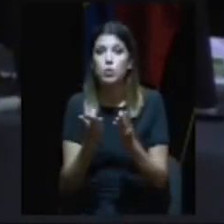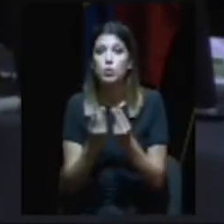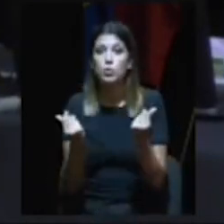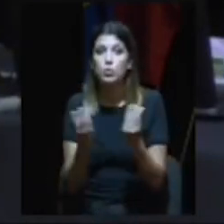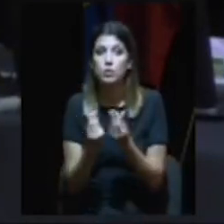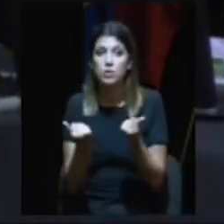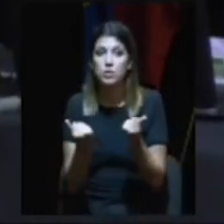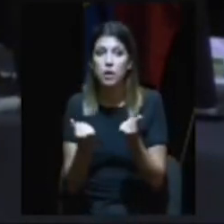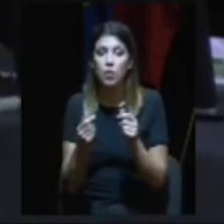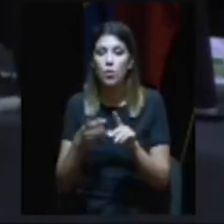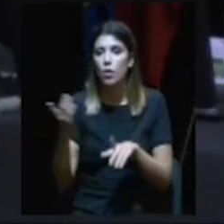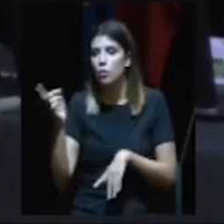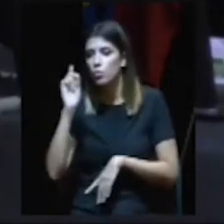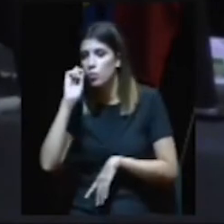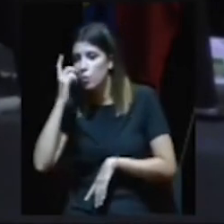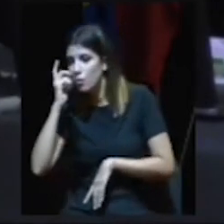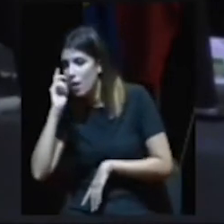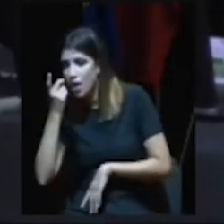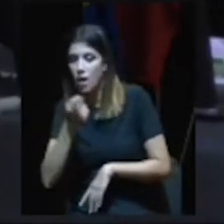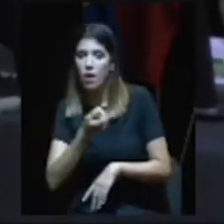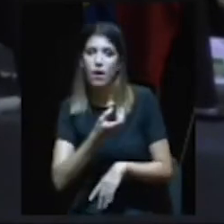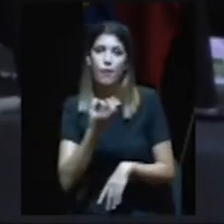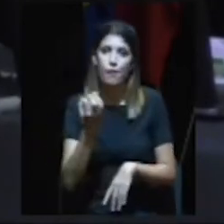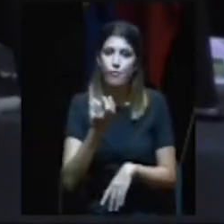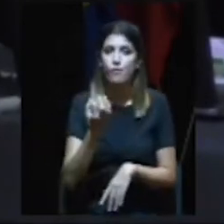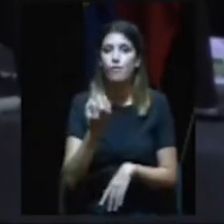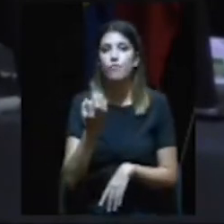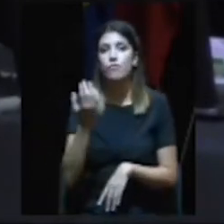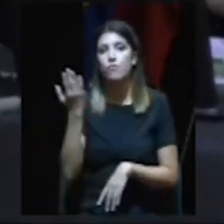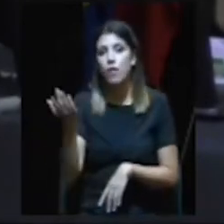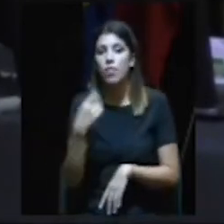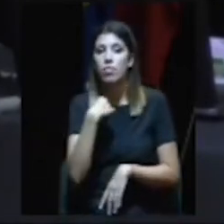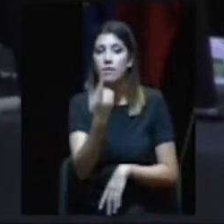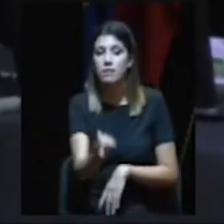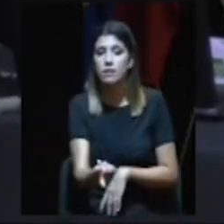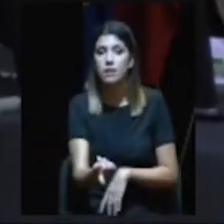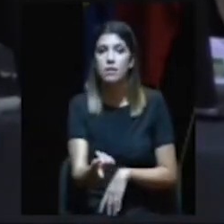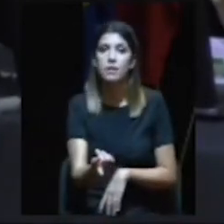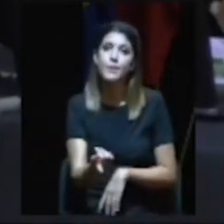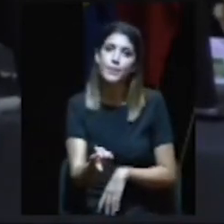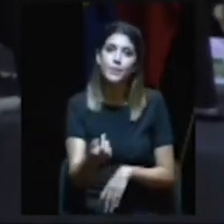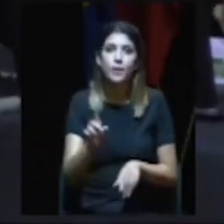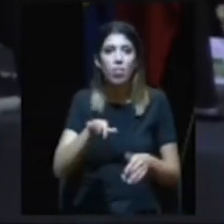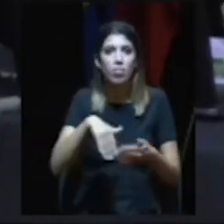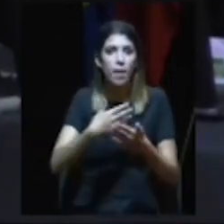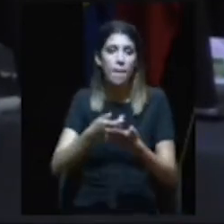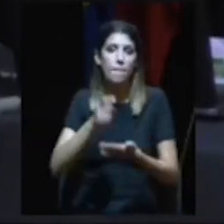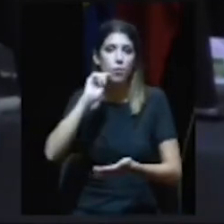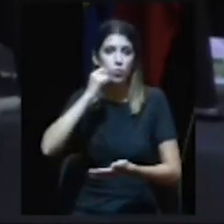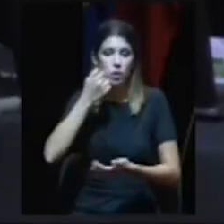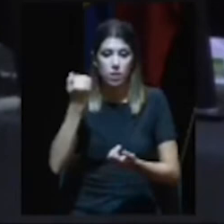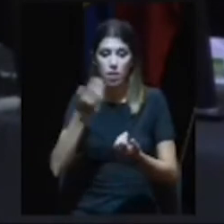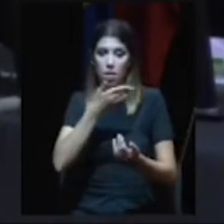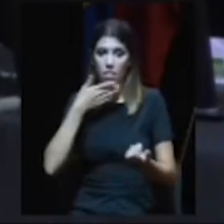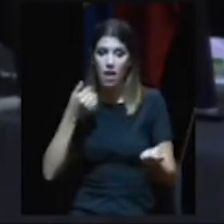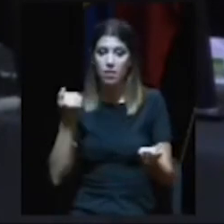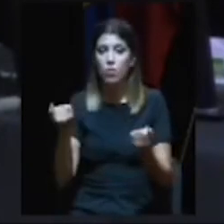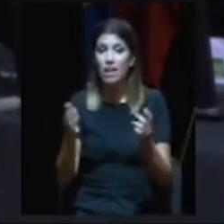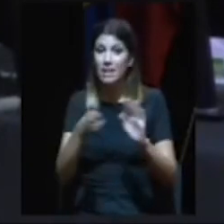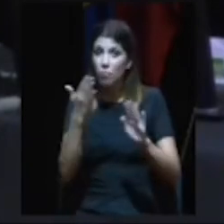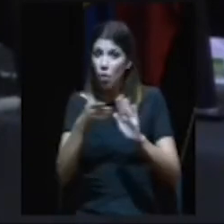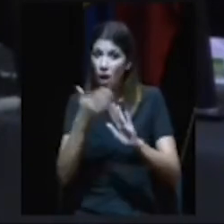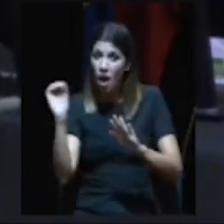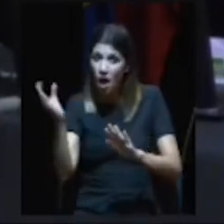que, desde os bombeiros, claramente disseram que iria prejudicar a circulação das